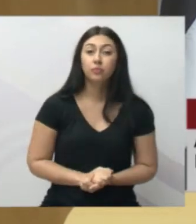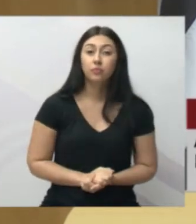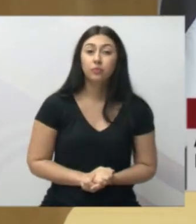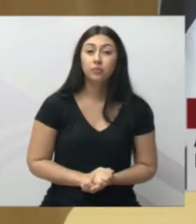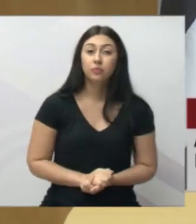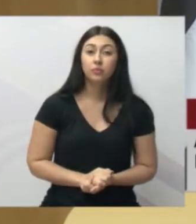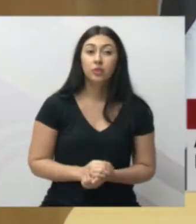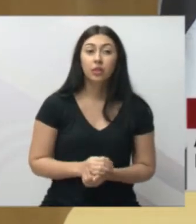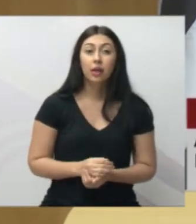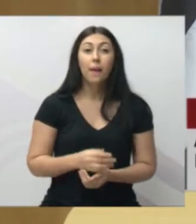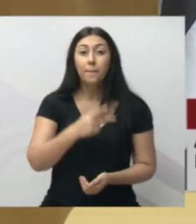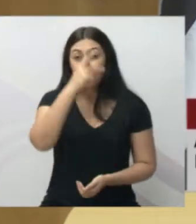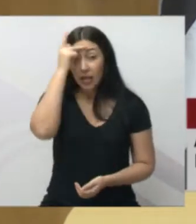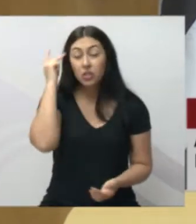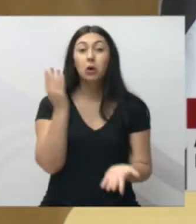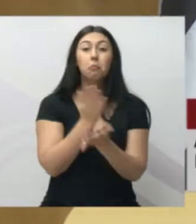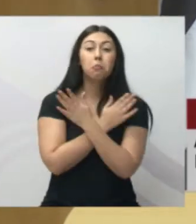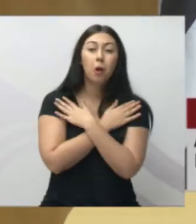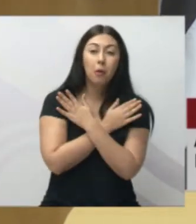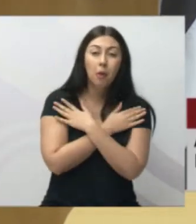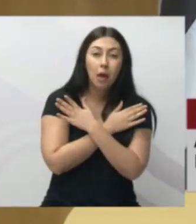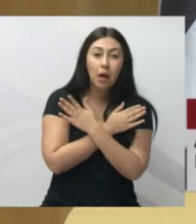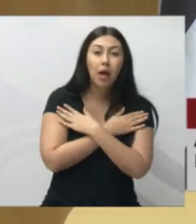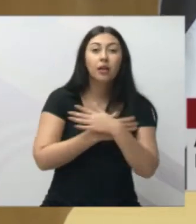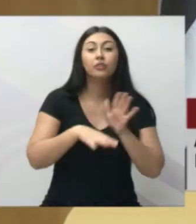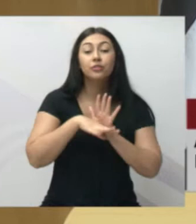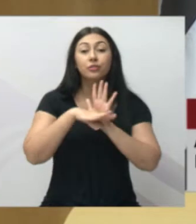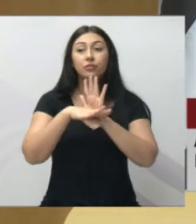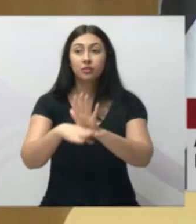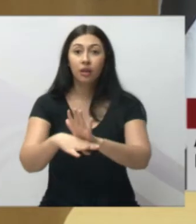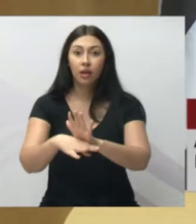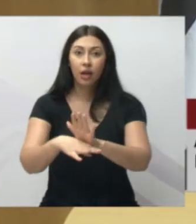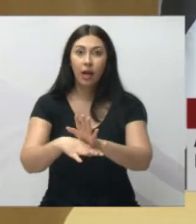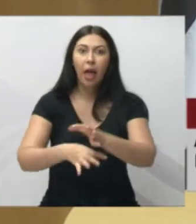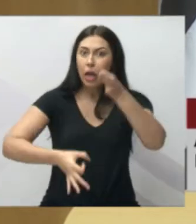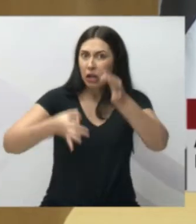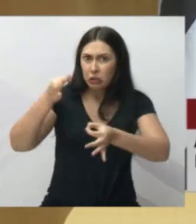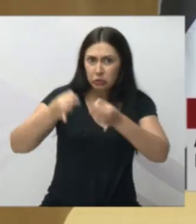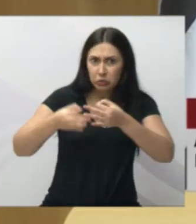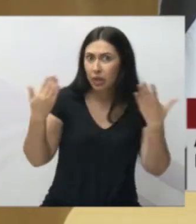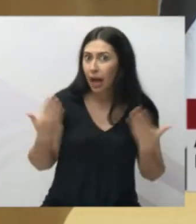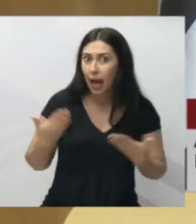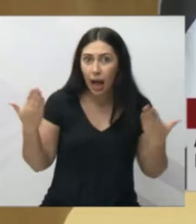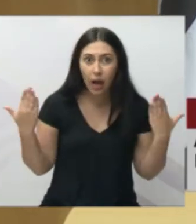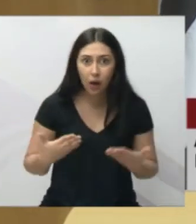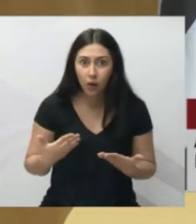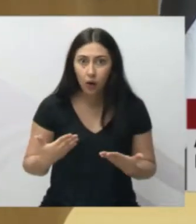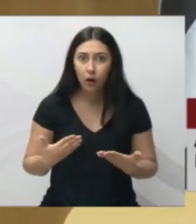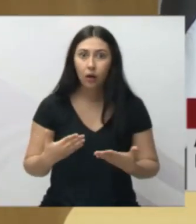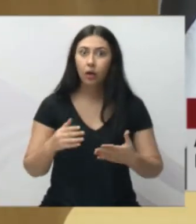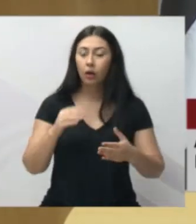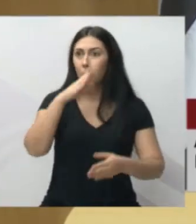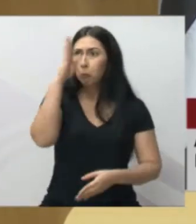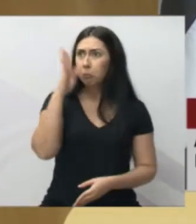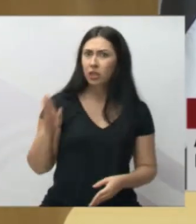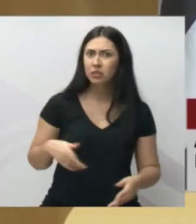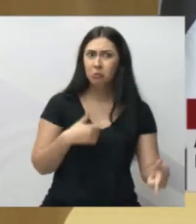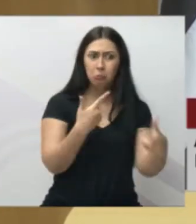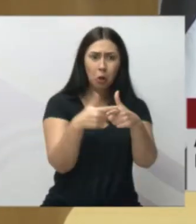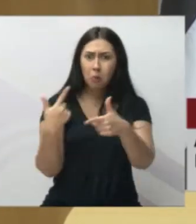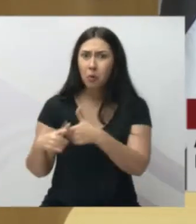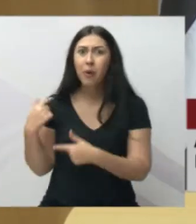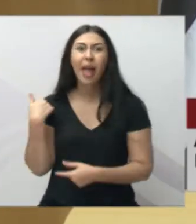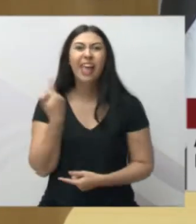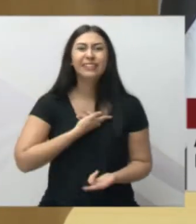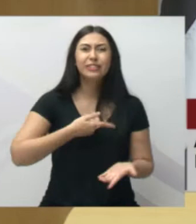ajudar os desempregados, para manter os empregos, não é justo, nessa época de crise, a gente